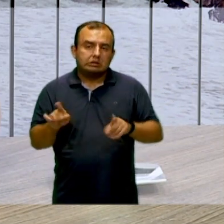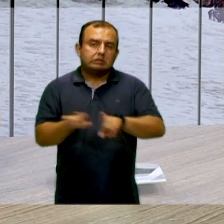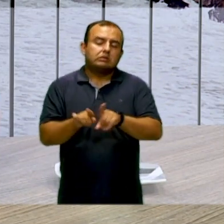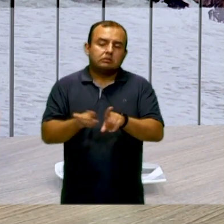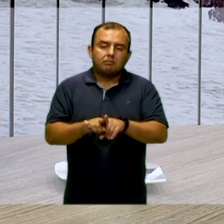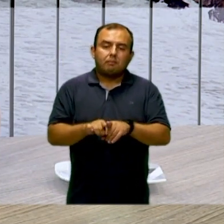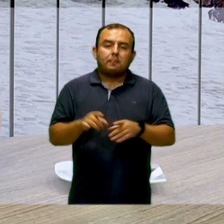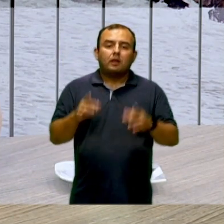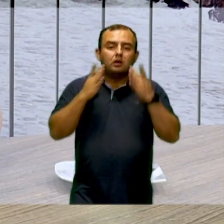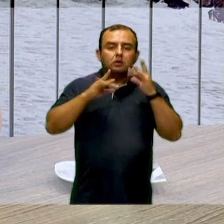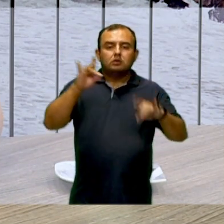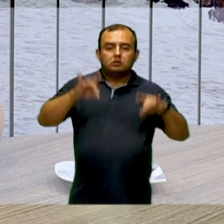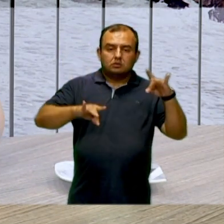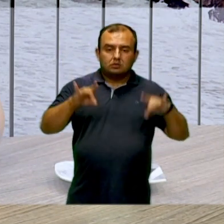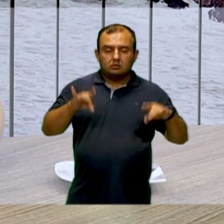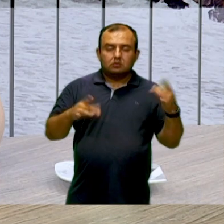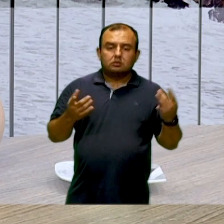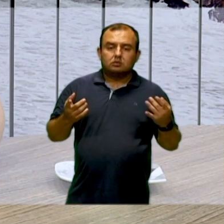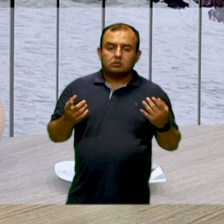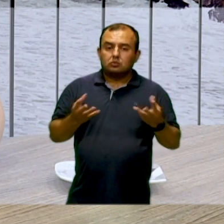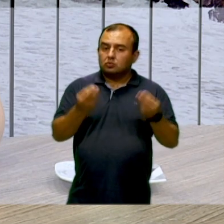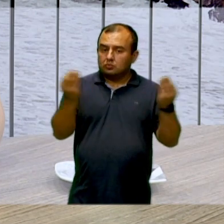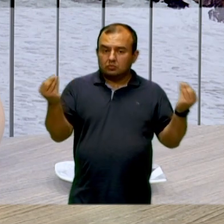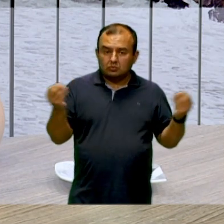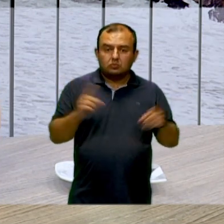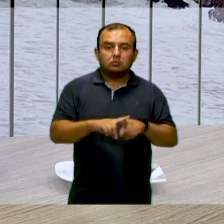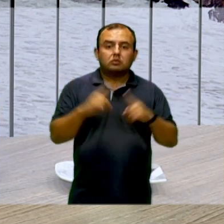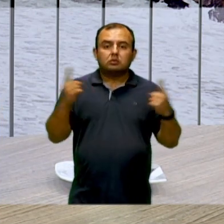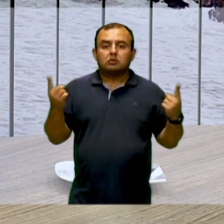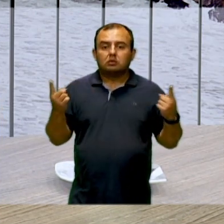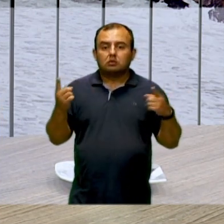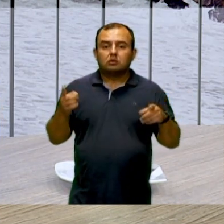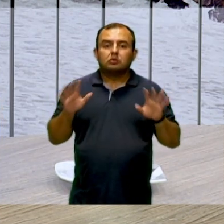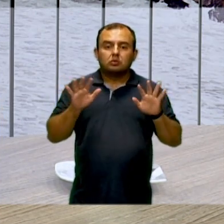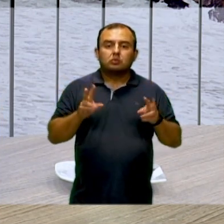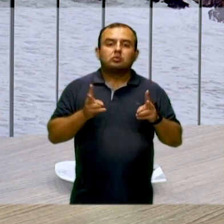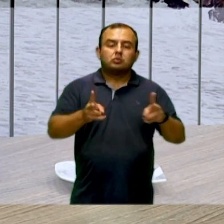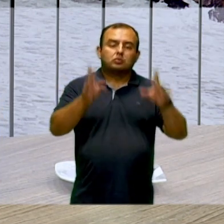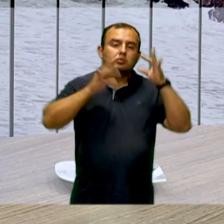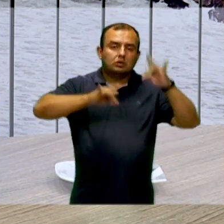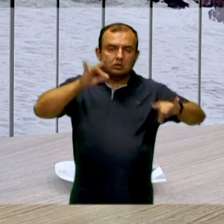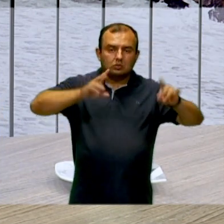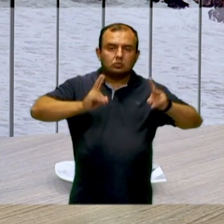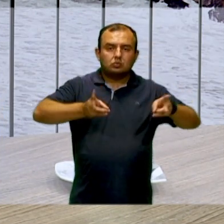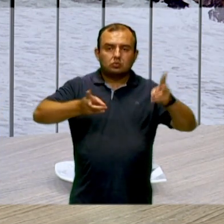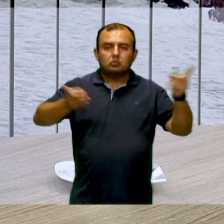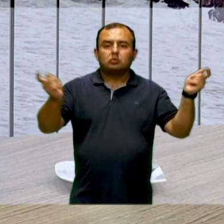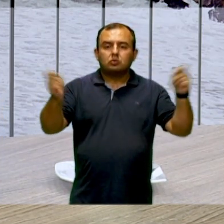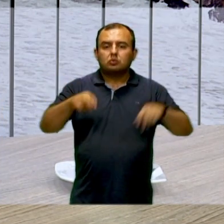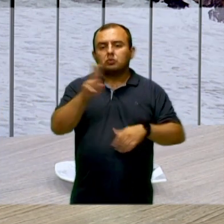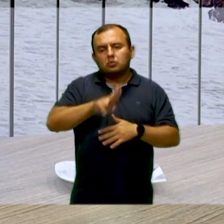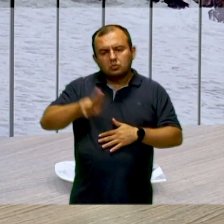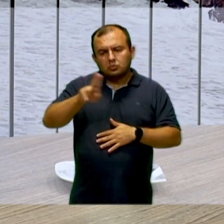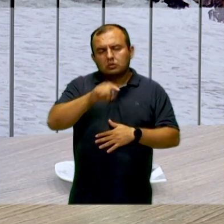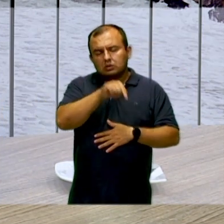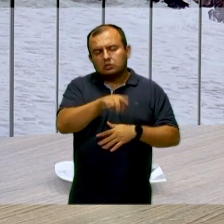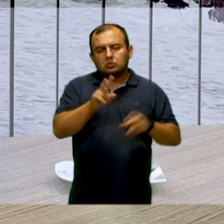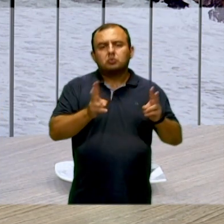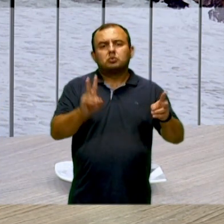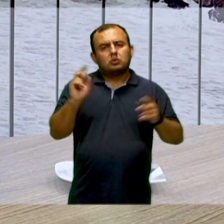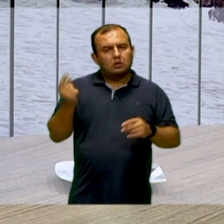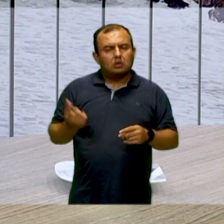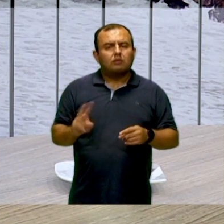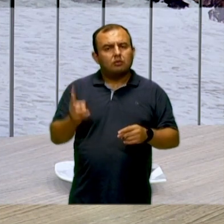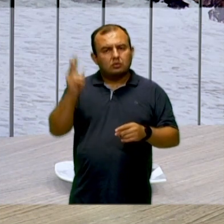então os espetáculos não são tantos, mas mantém o teatro, mantém a condição de uso, tu entende? É mais